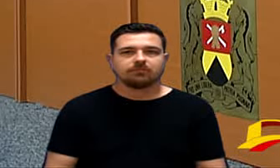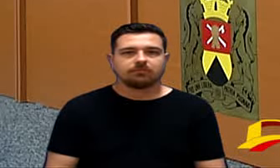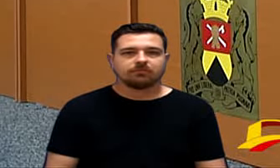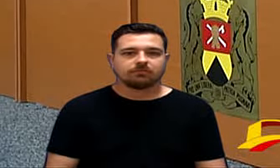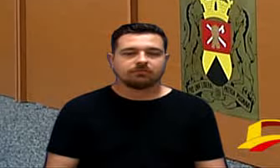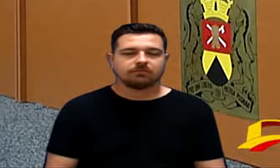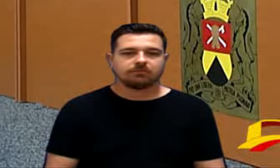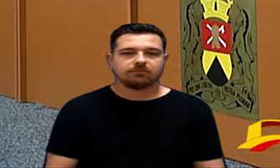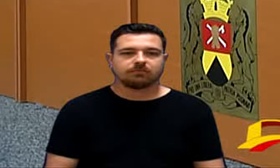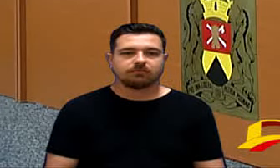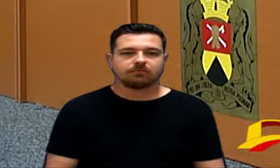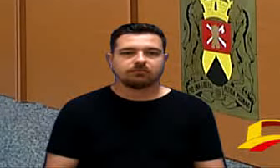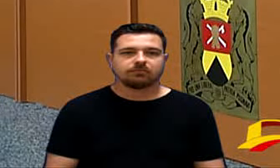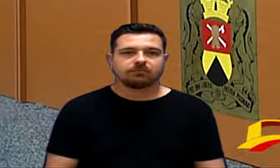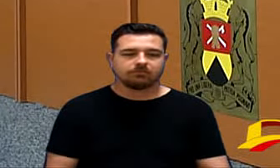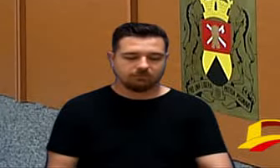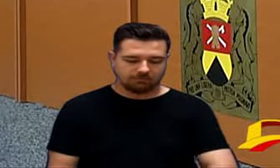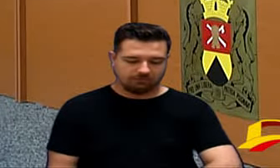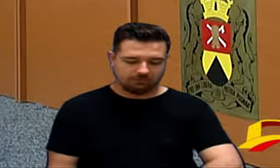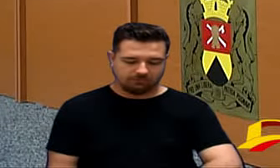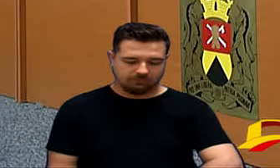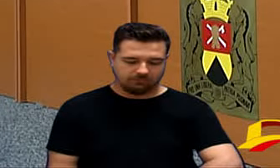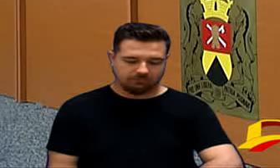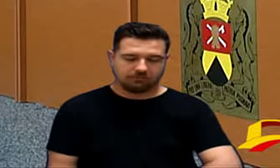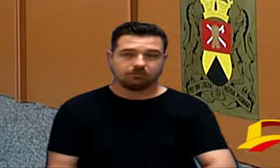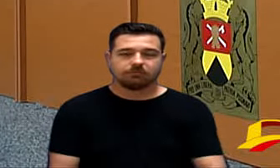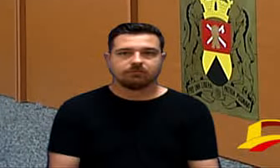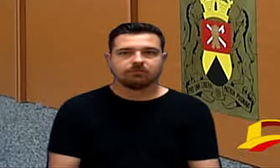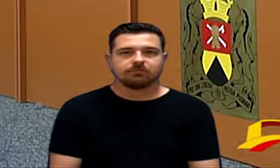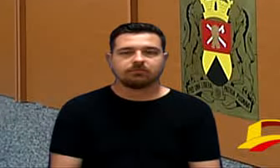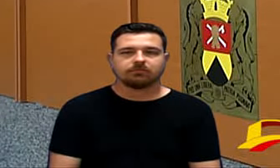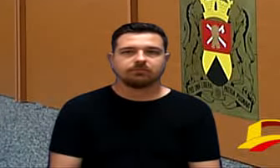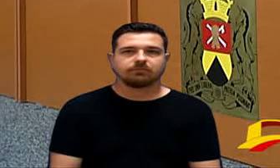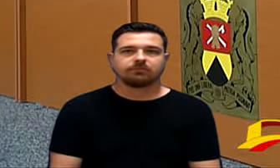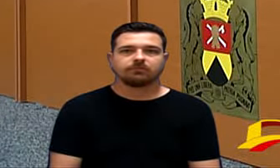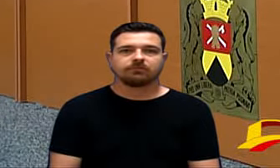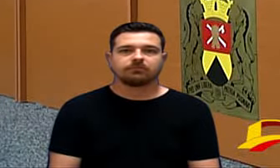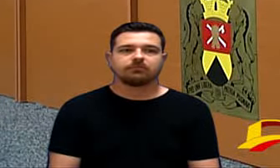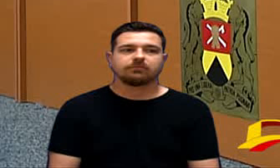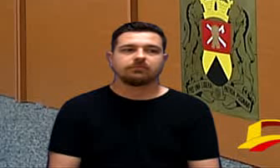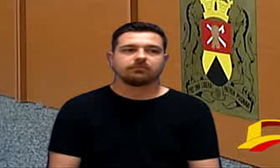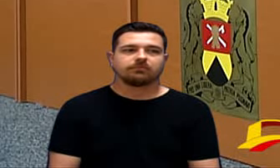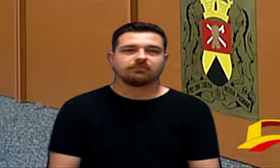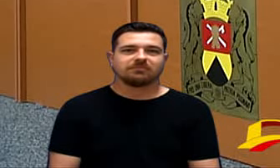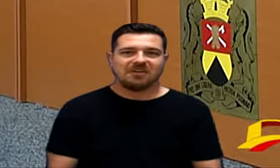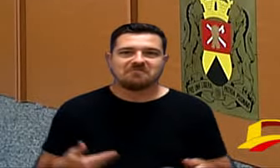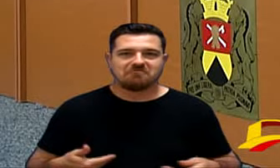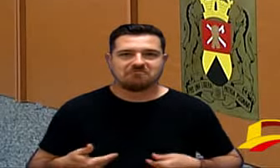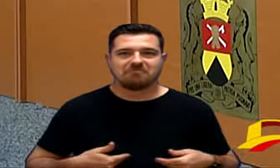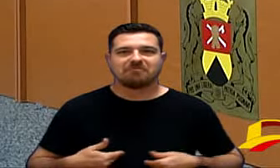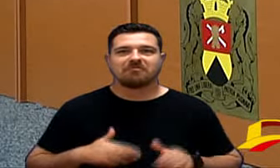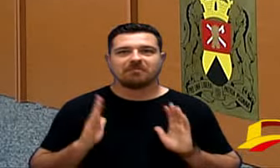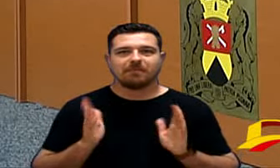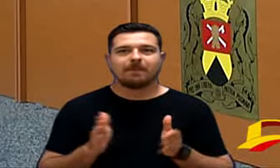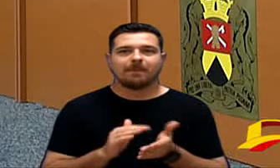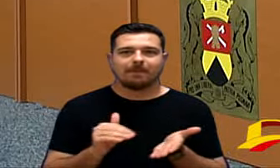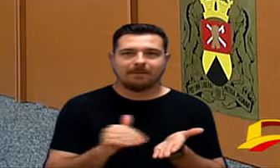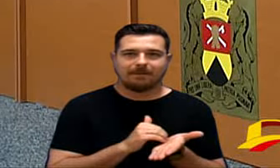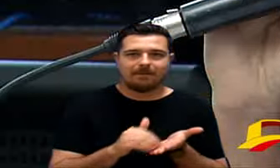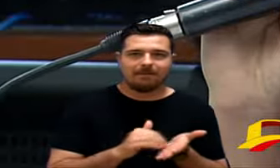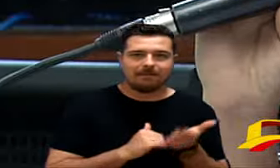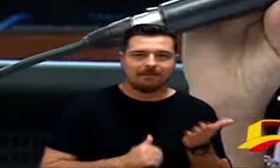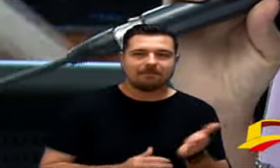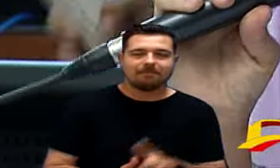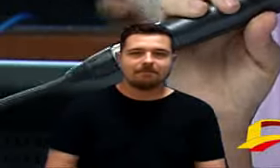horas na para pras próximas audiências já tá com fome aqui na secretária